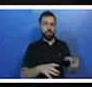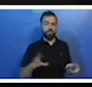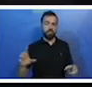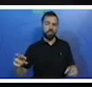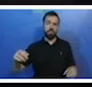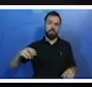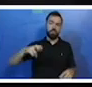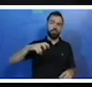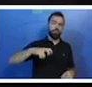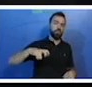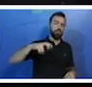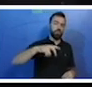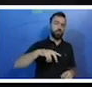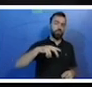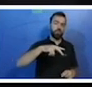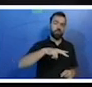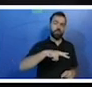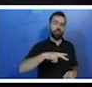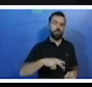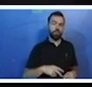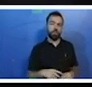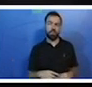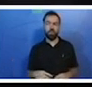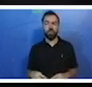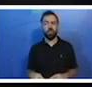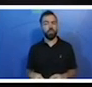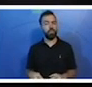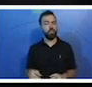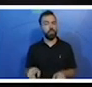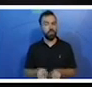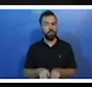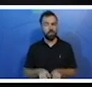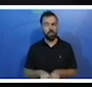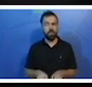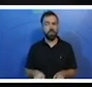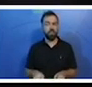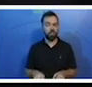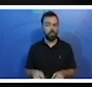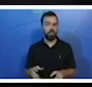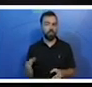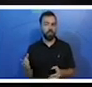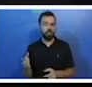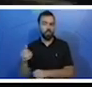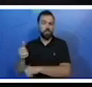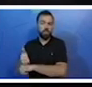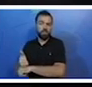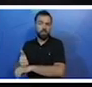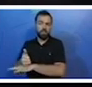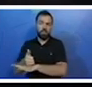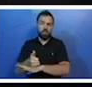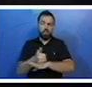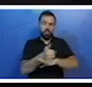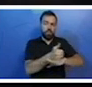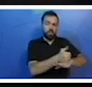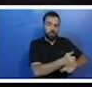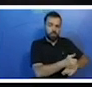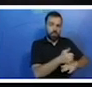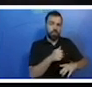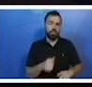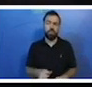veículos automotores, para carregar grandes pesos, enfrentar grandes distâncias e